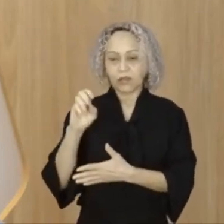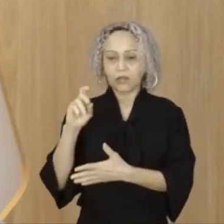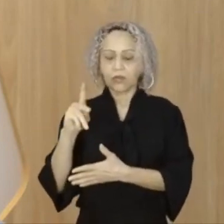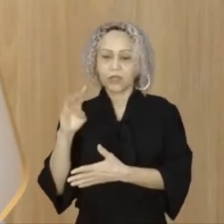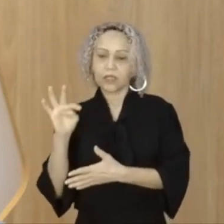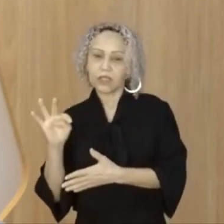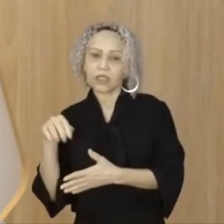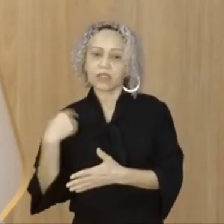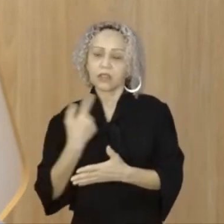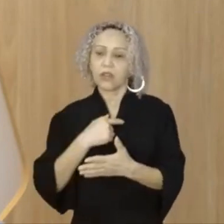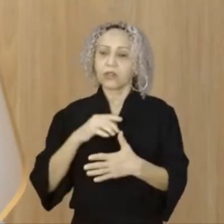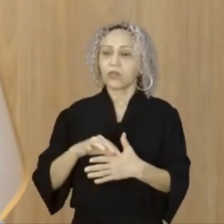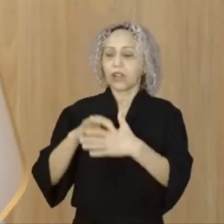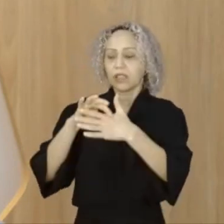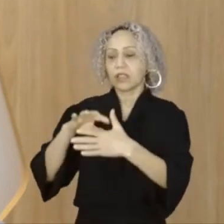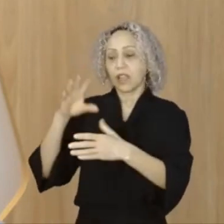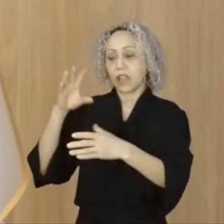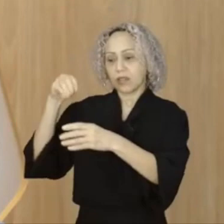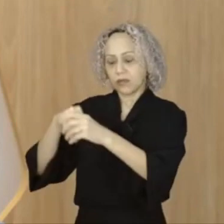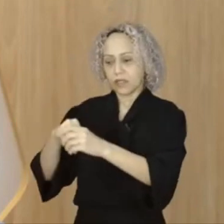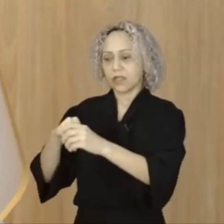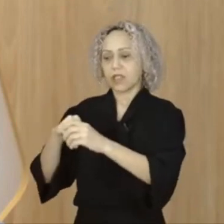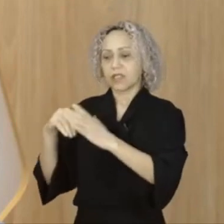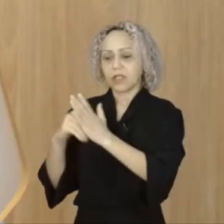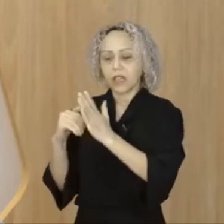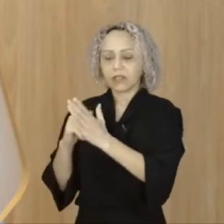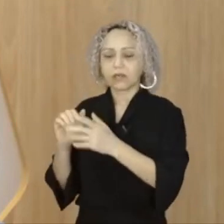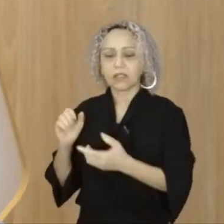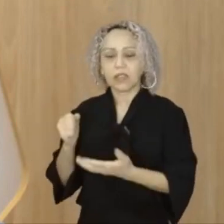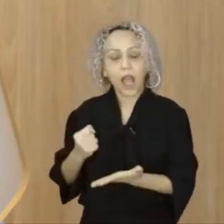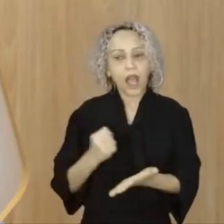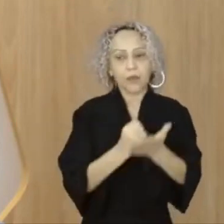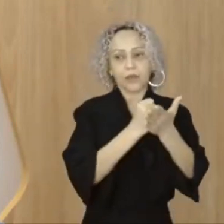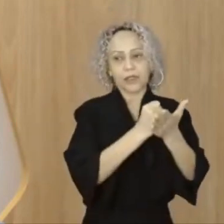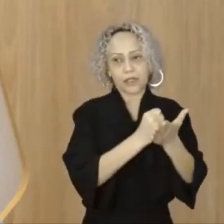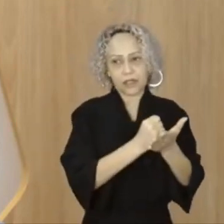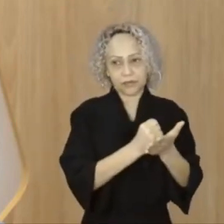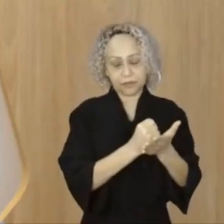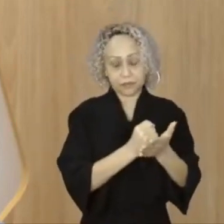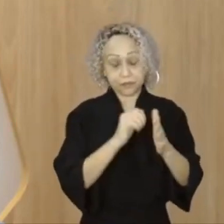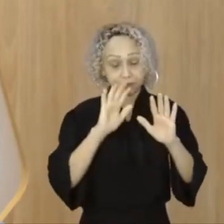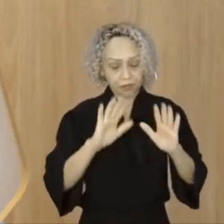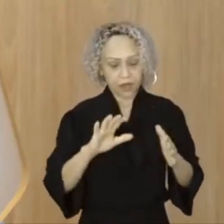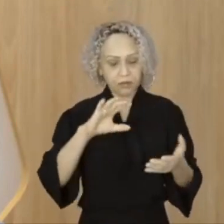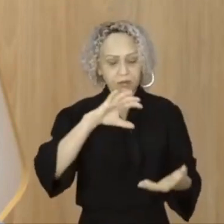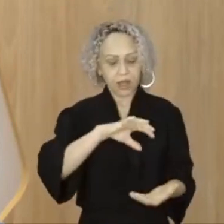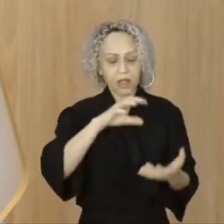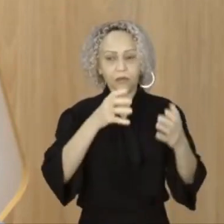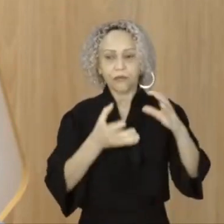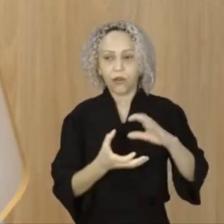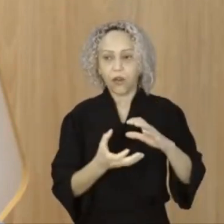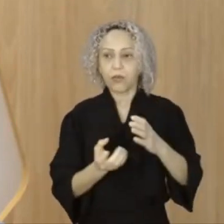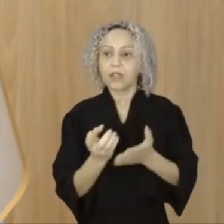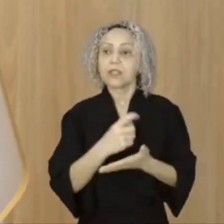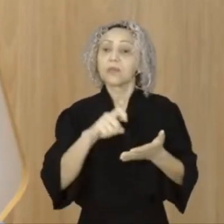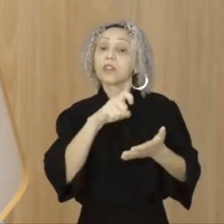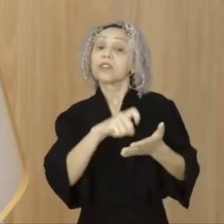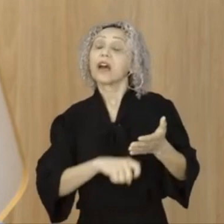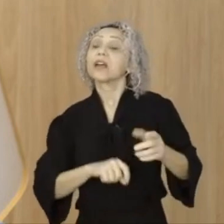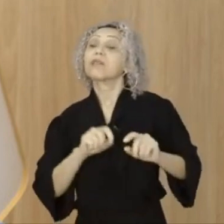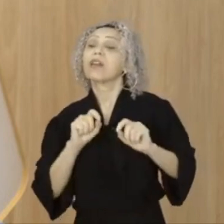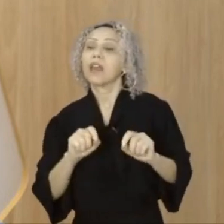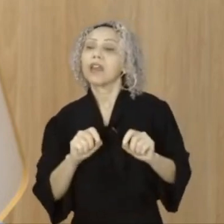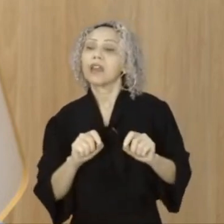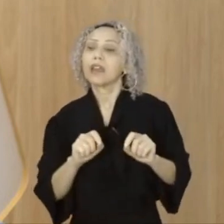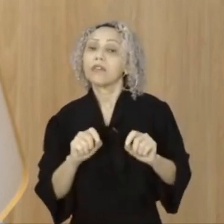propõe criar mecanismos que permita tirar essa regressividade. Como? Por exemplo,